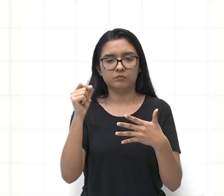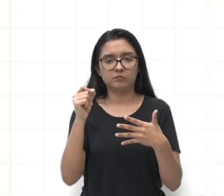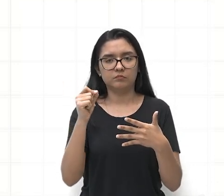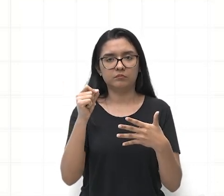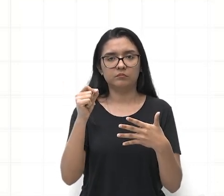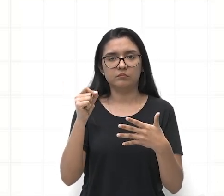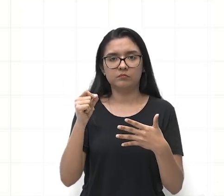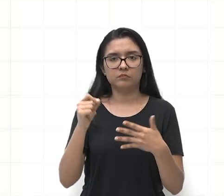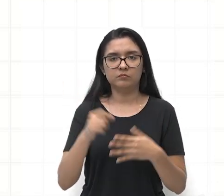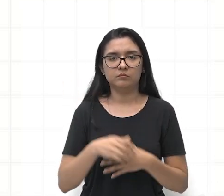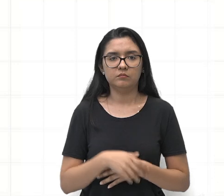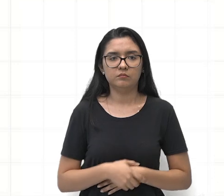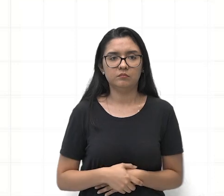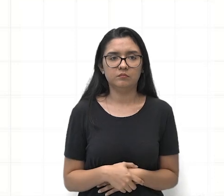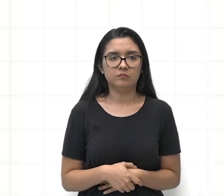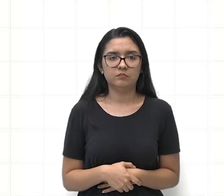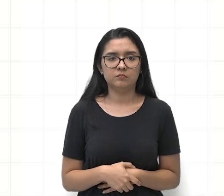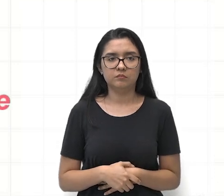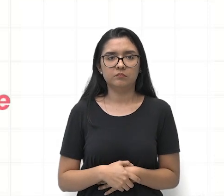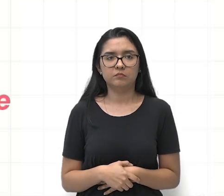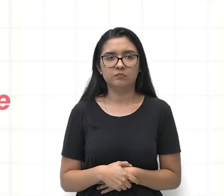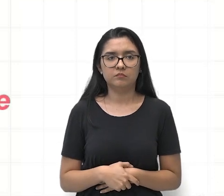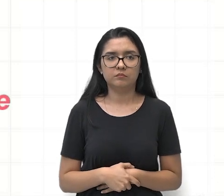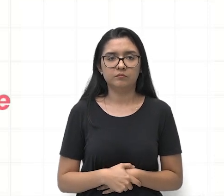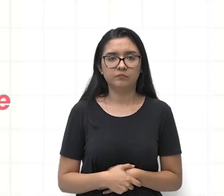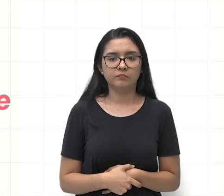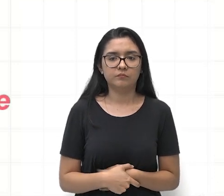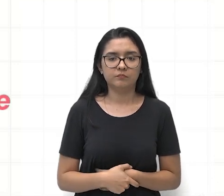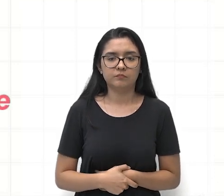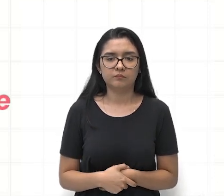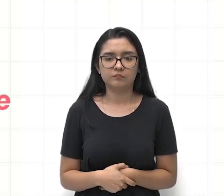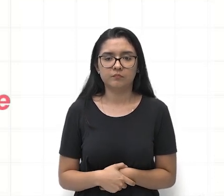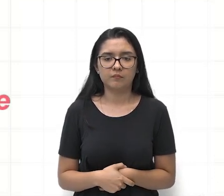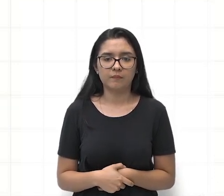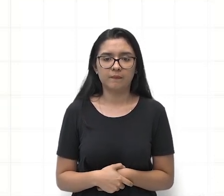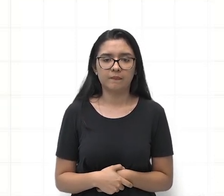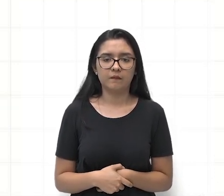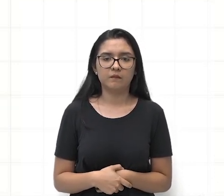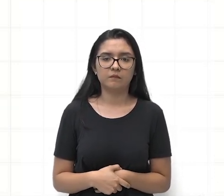nossa alternativa correta. Beleza?